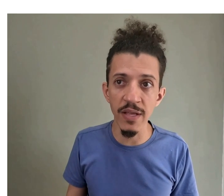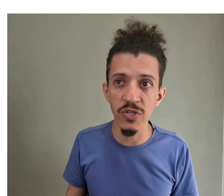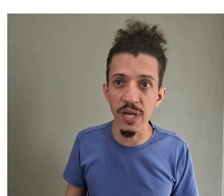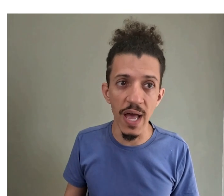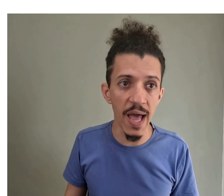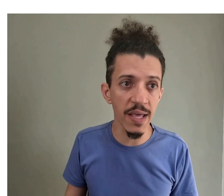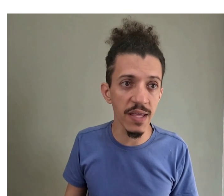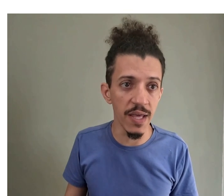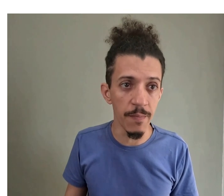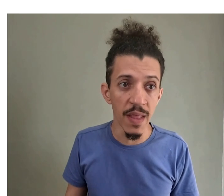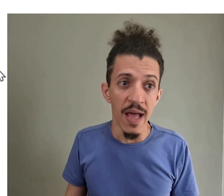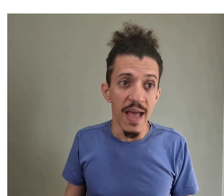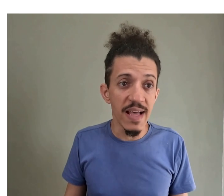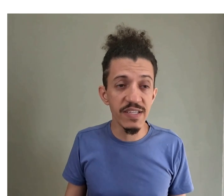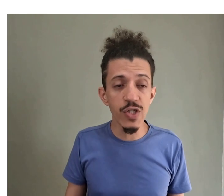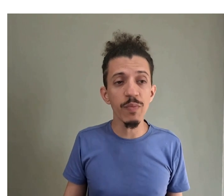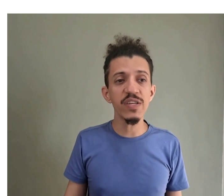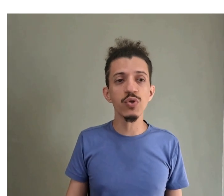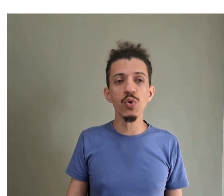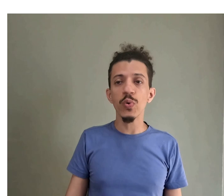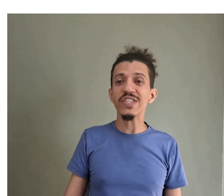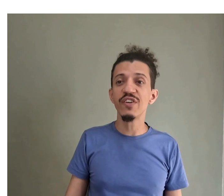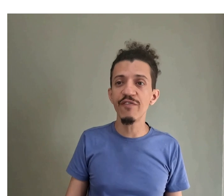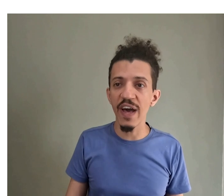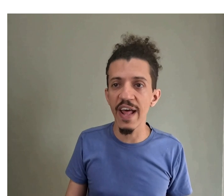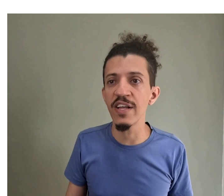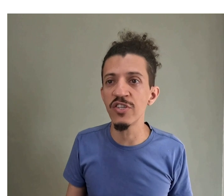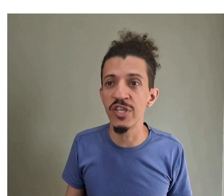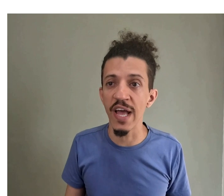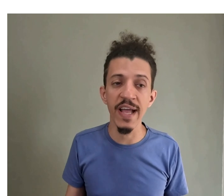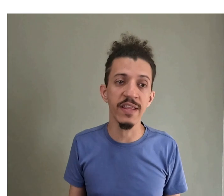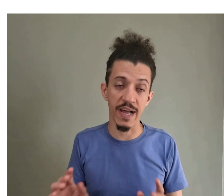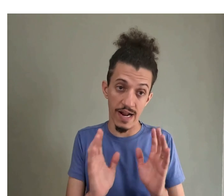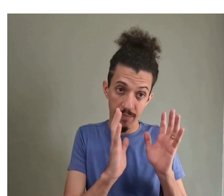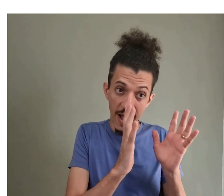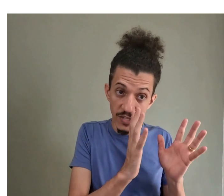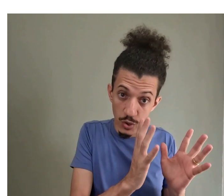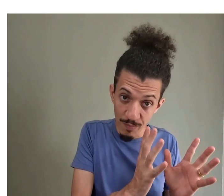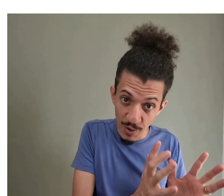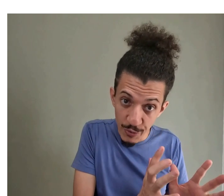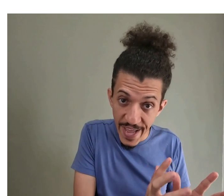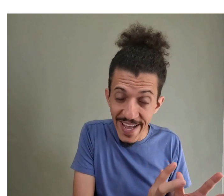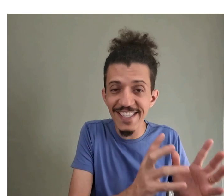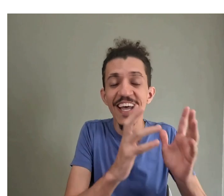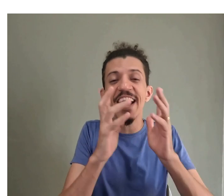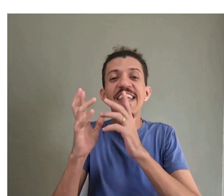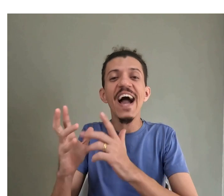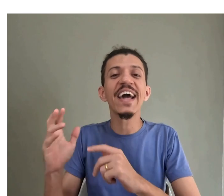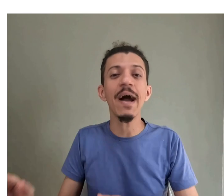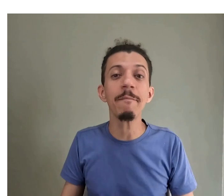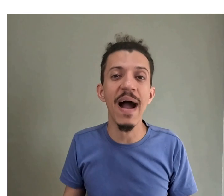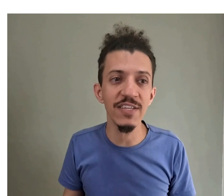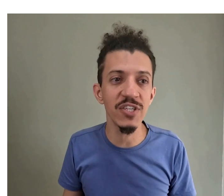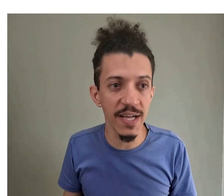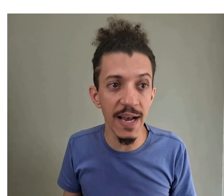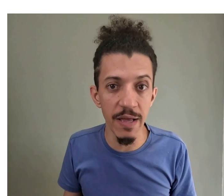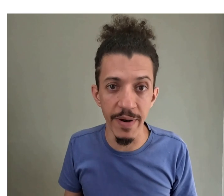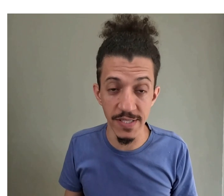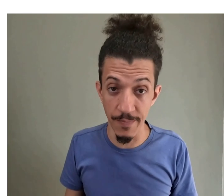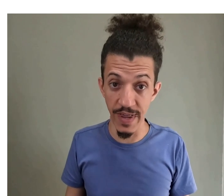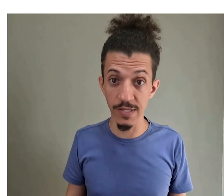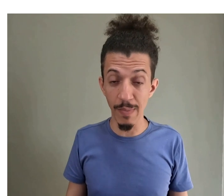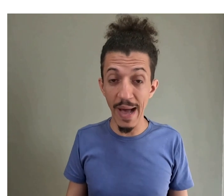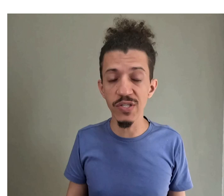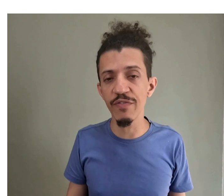em mente é que existe uma estrutura diferente entre a gramática do português e a gramática da